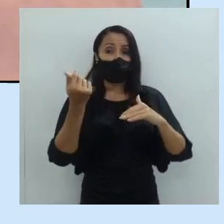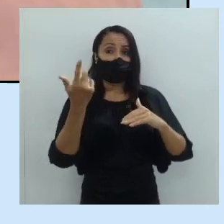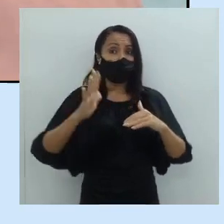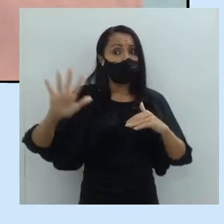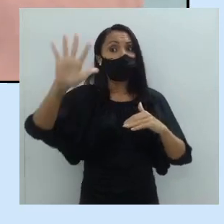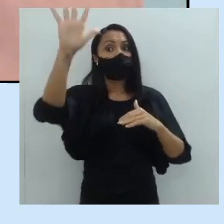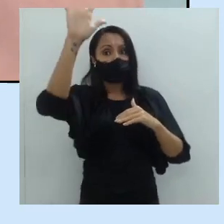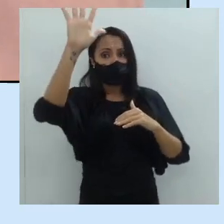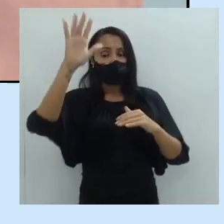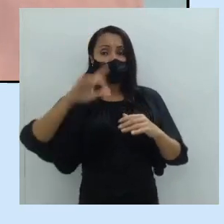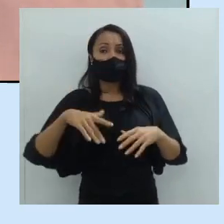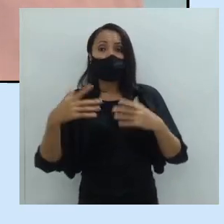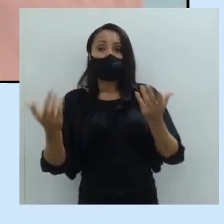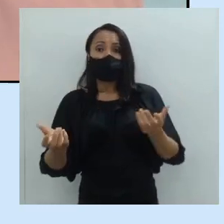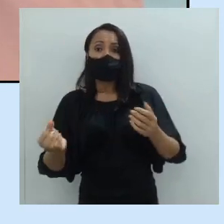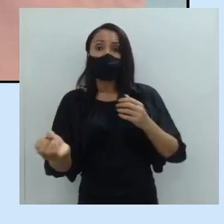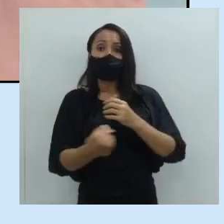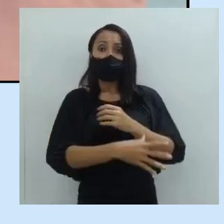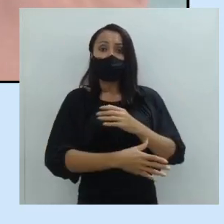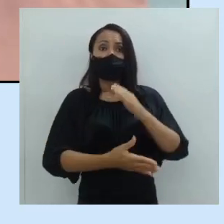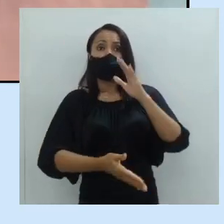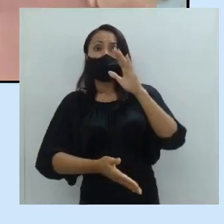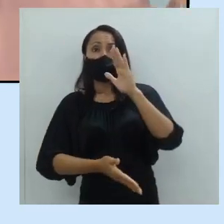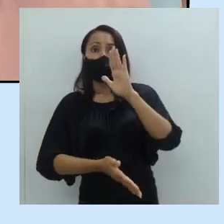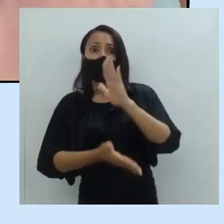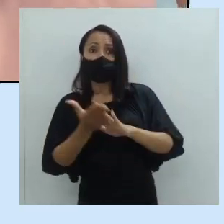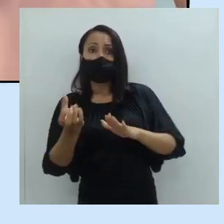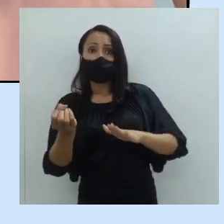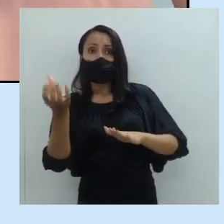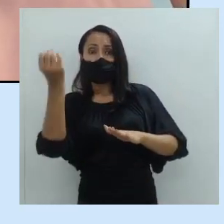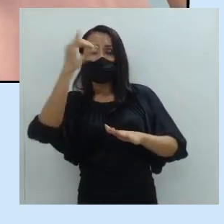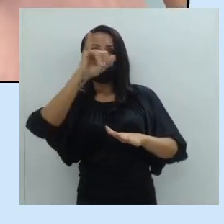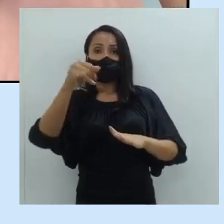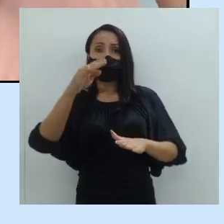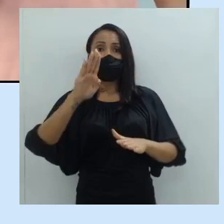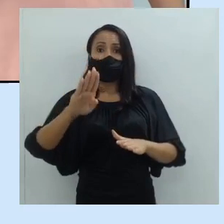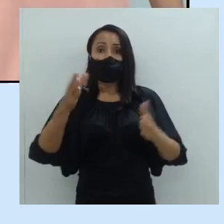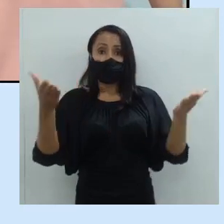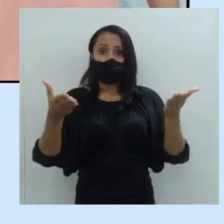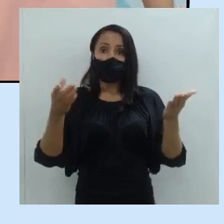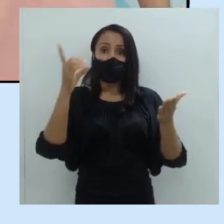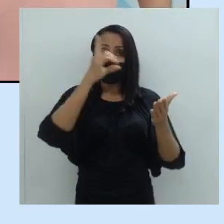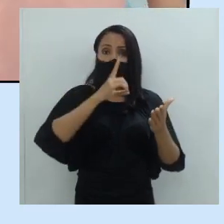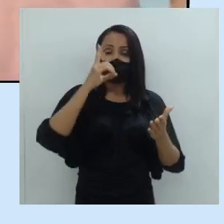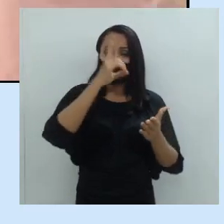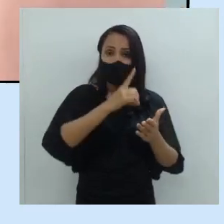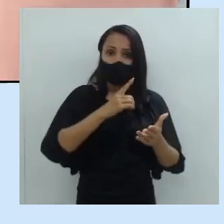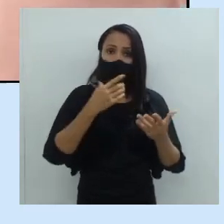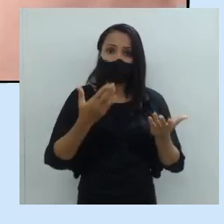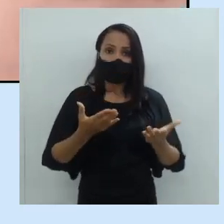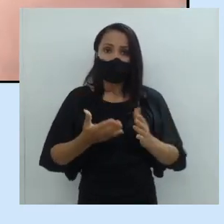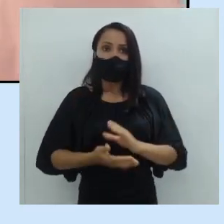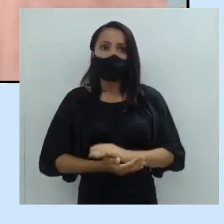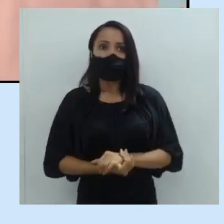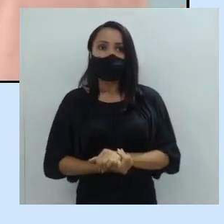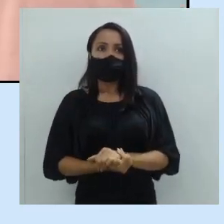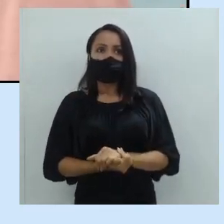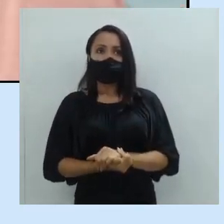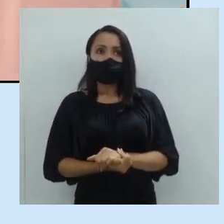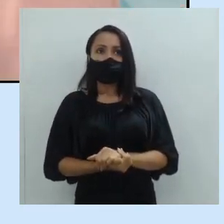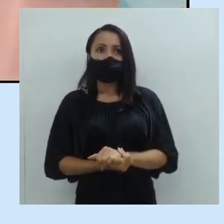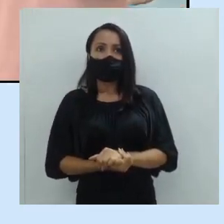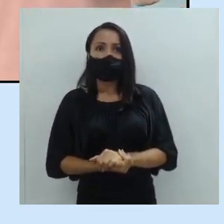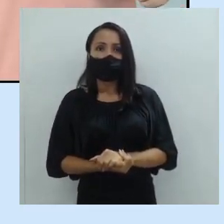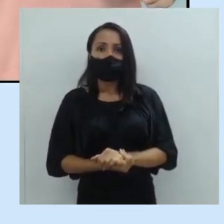aqui, novo Viagem do JB, agora aos domingos, Quer dizer o quê? Na tela nós vemos